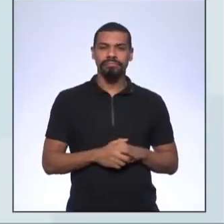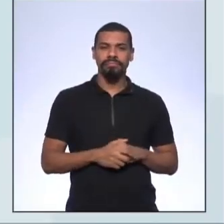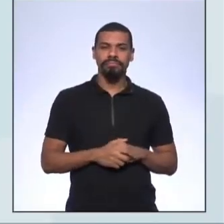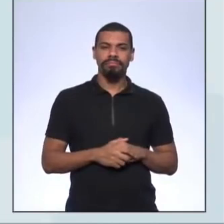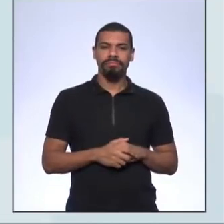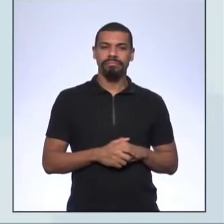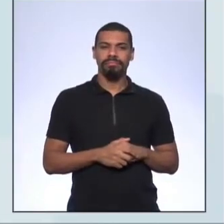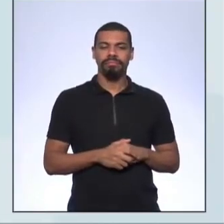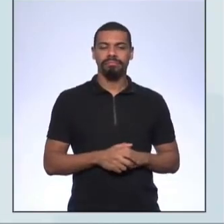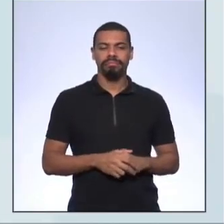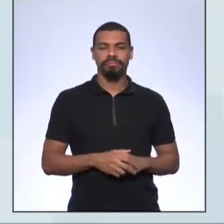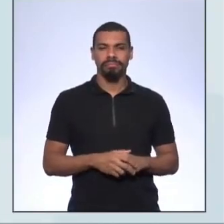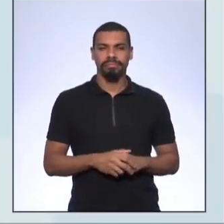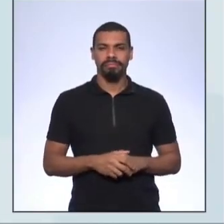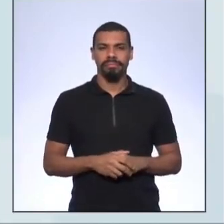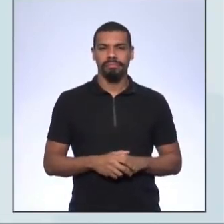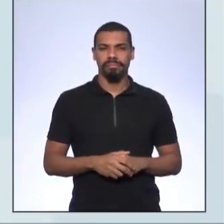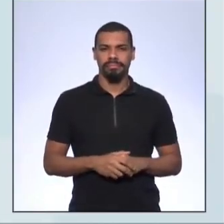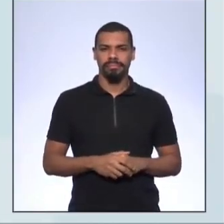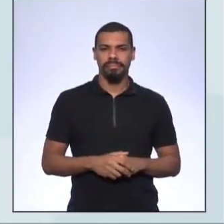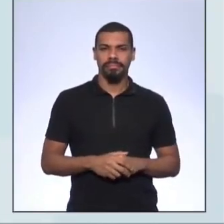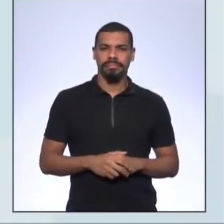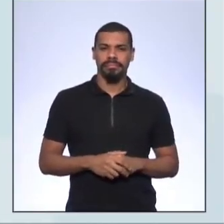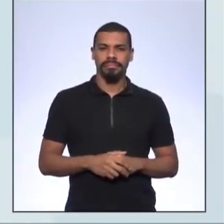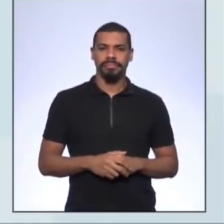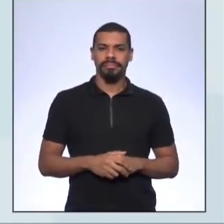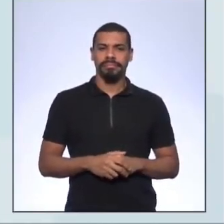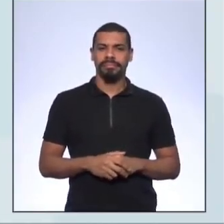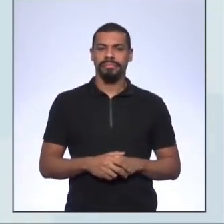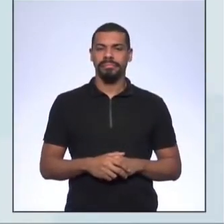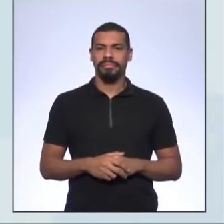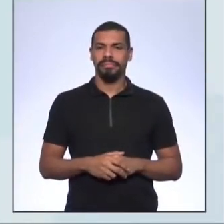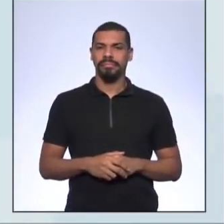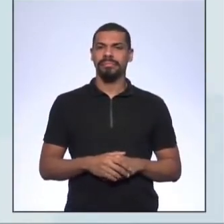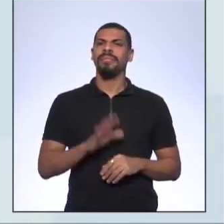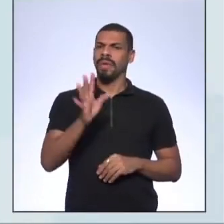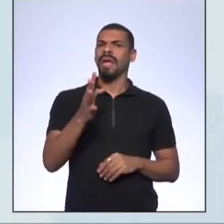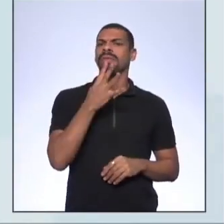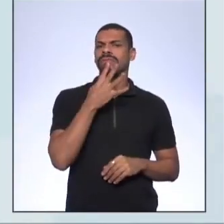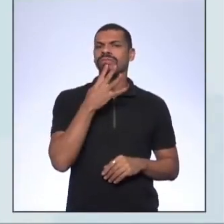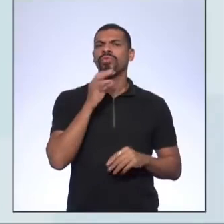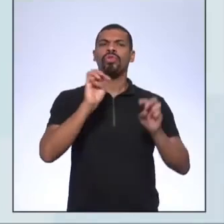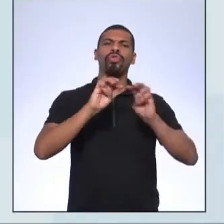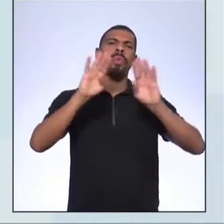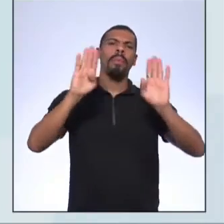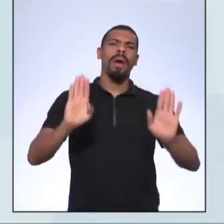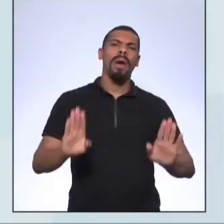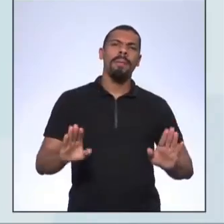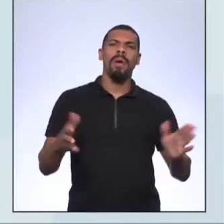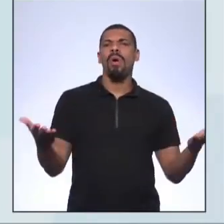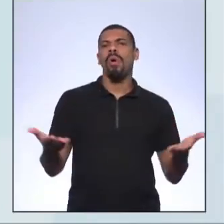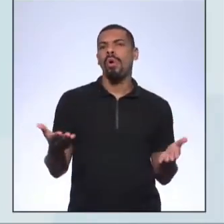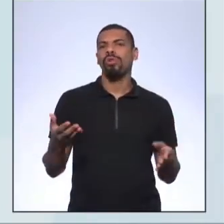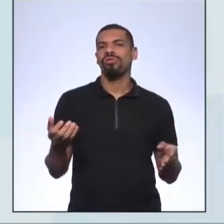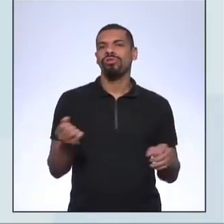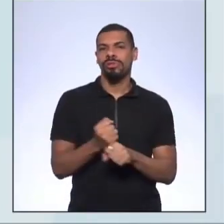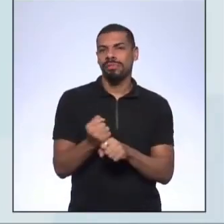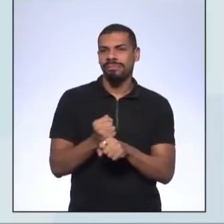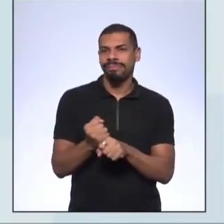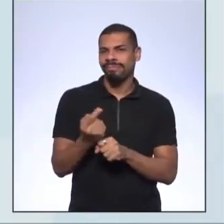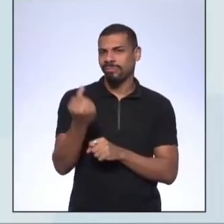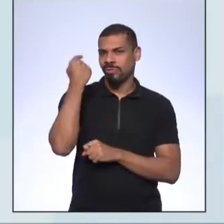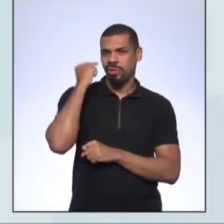né, que eu falei para vocês agora há pouco. Então, ó, a gente já tem esse conhecimento desse mapa hoje. Na época eles não tinham. Ele está meio